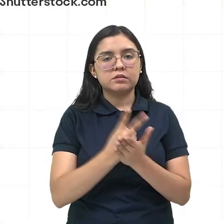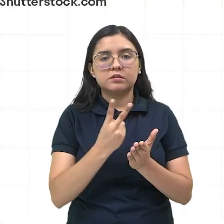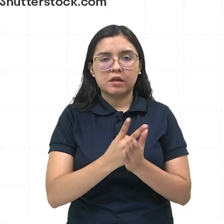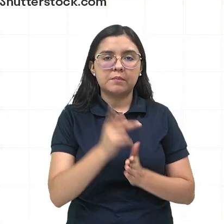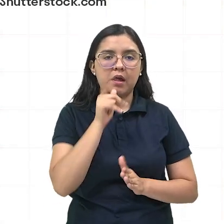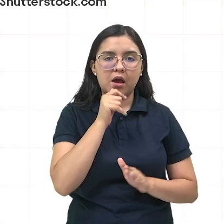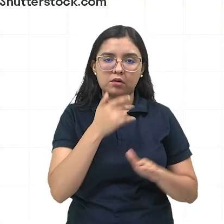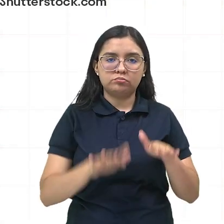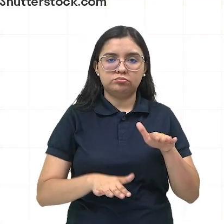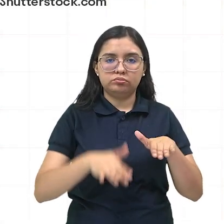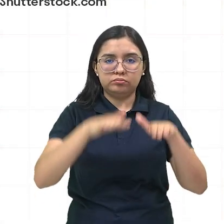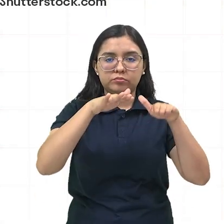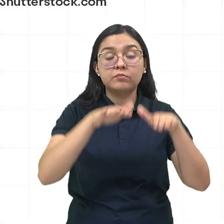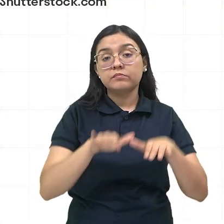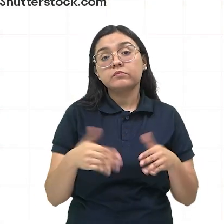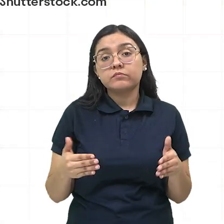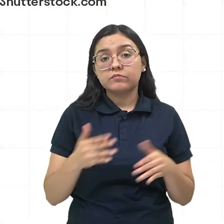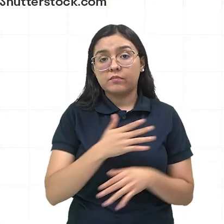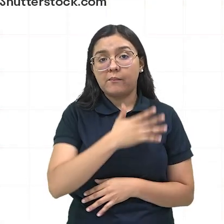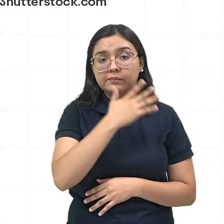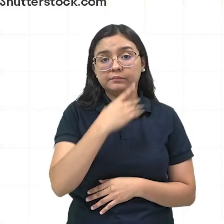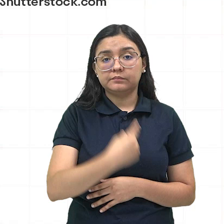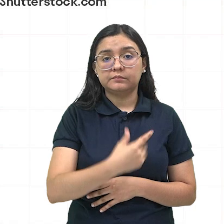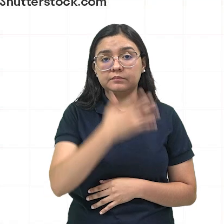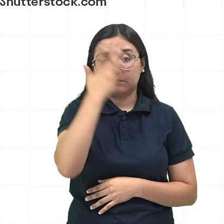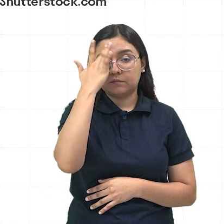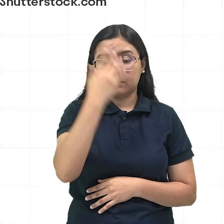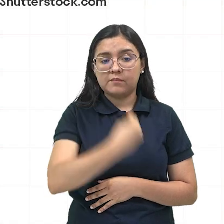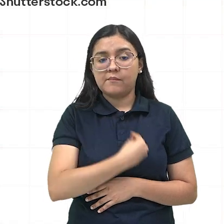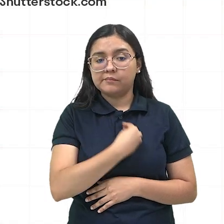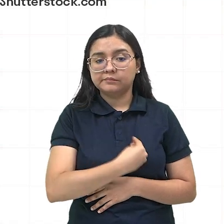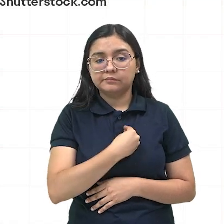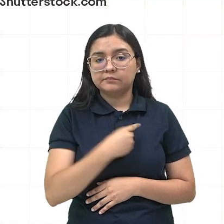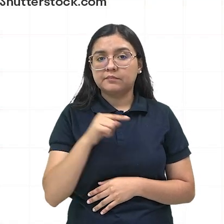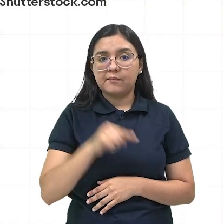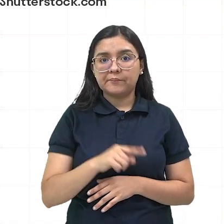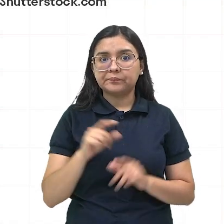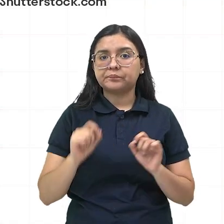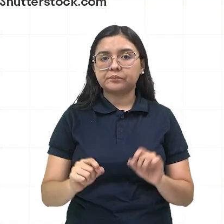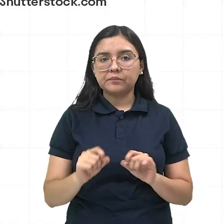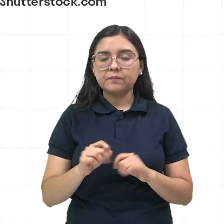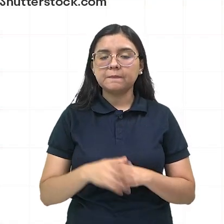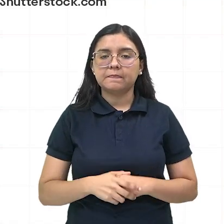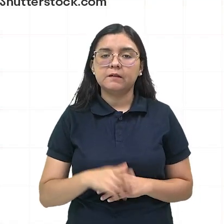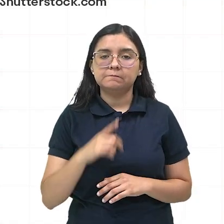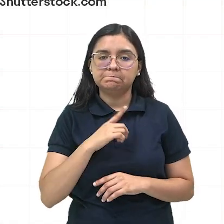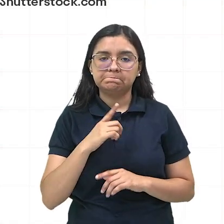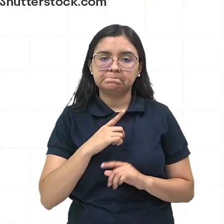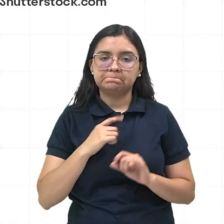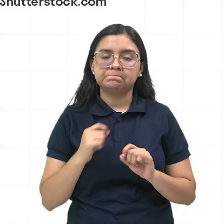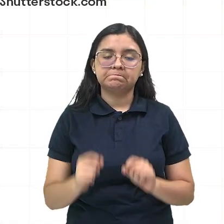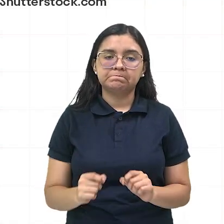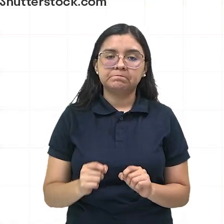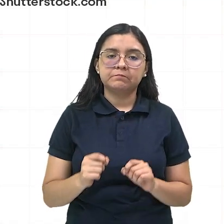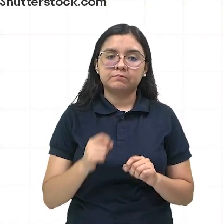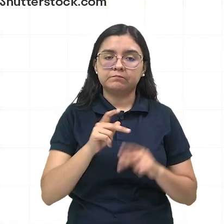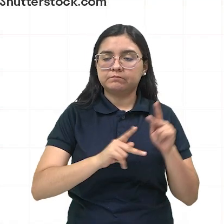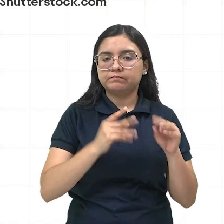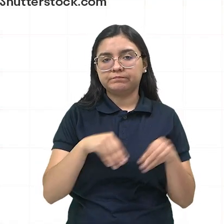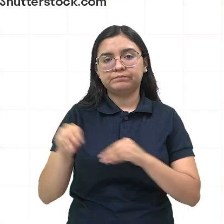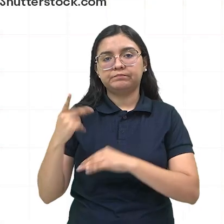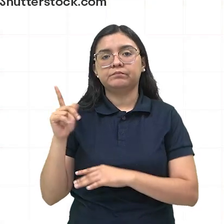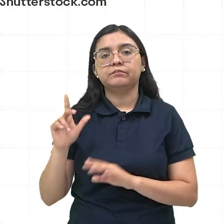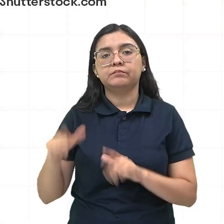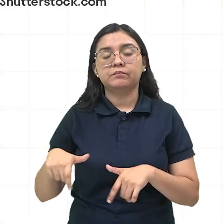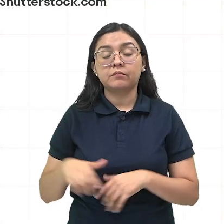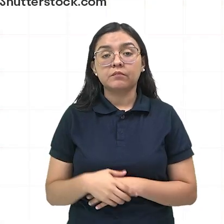tempo todo. Então as pessoas que vivem ali estão vivendo o quê? No limite. E isso acaba motivando as pessoas a saírem dali para